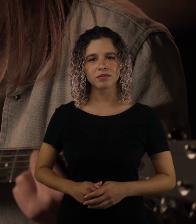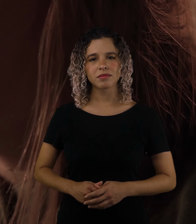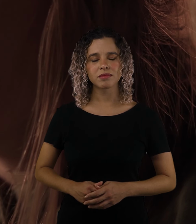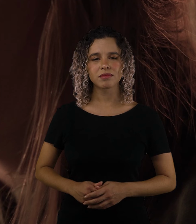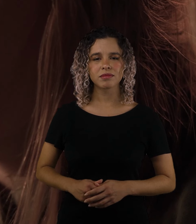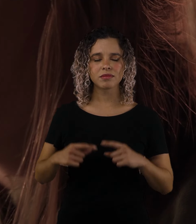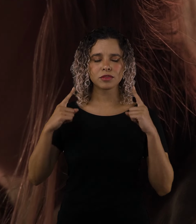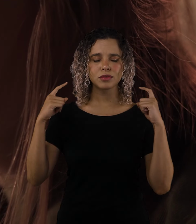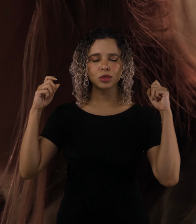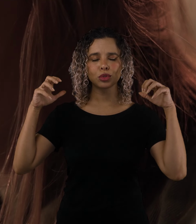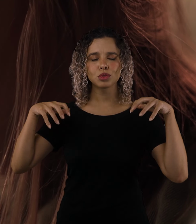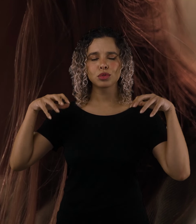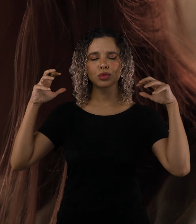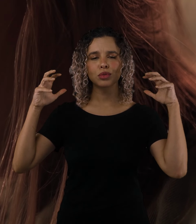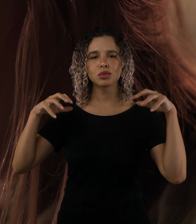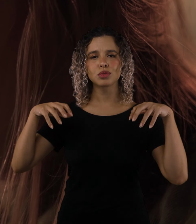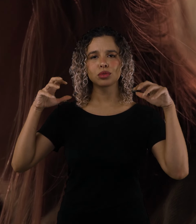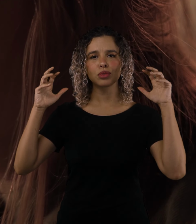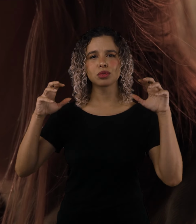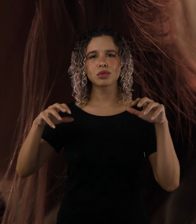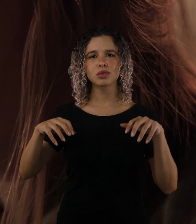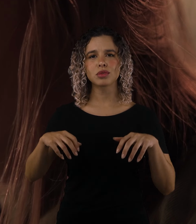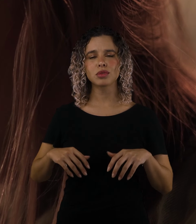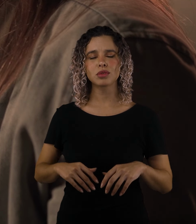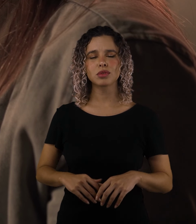Ainda de olhos fechados, contraio os lábios.